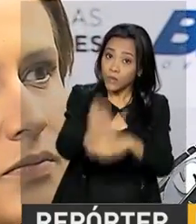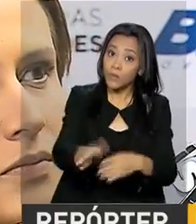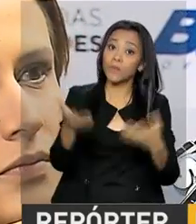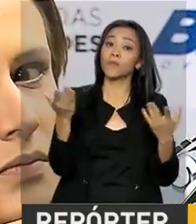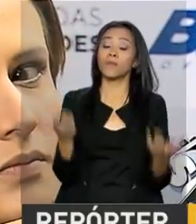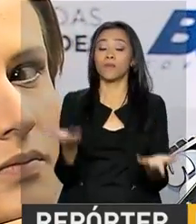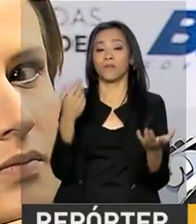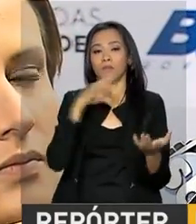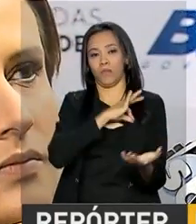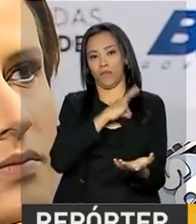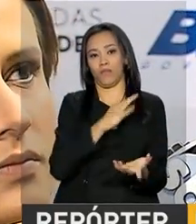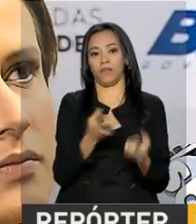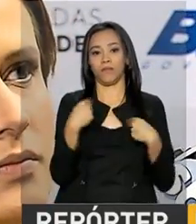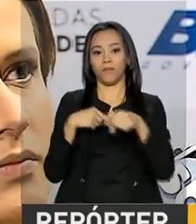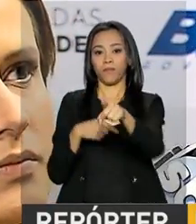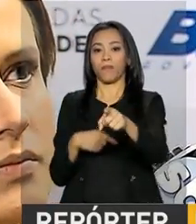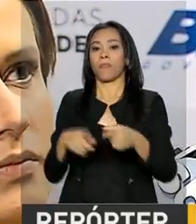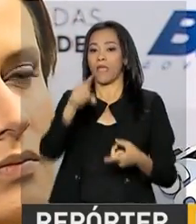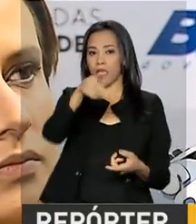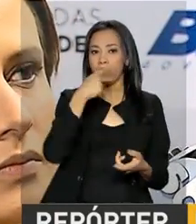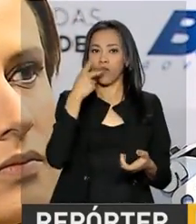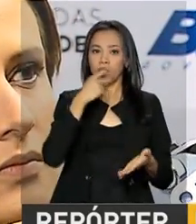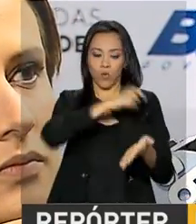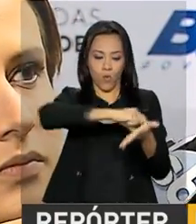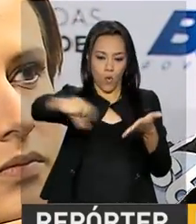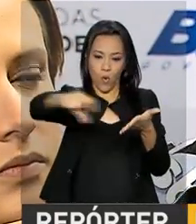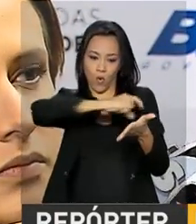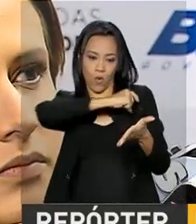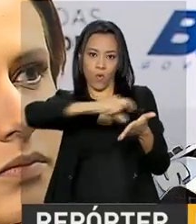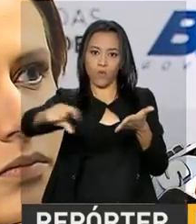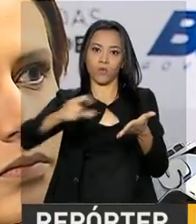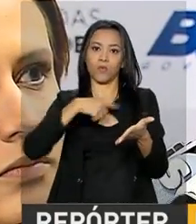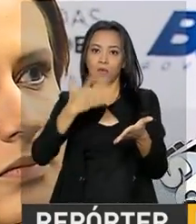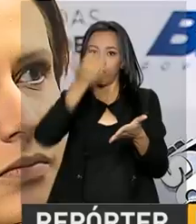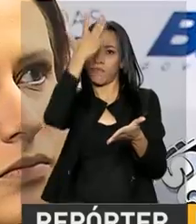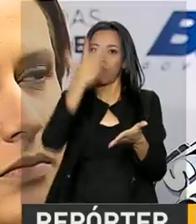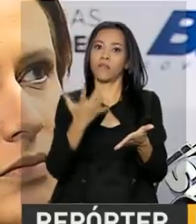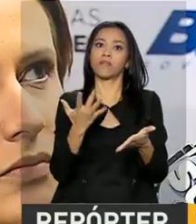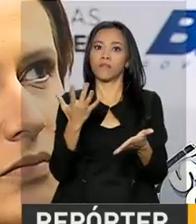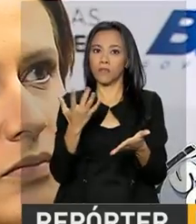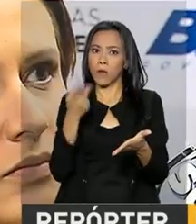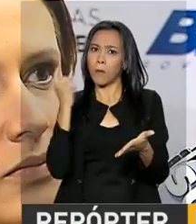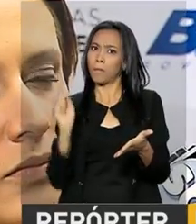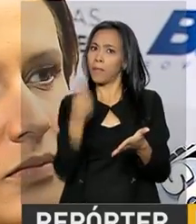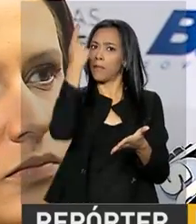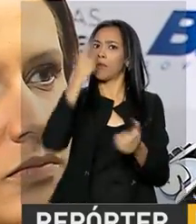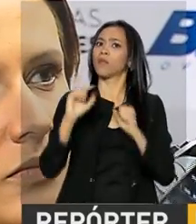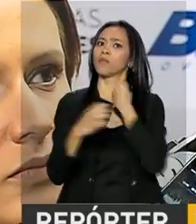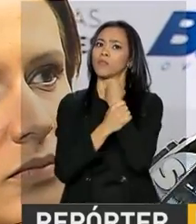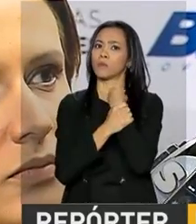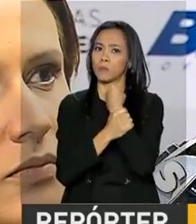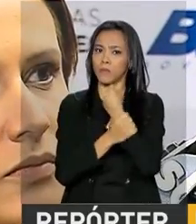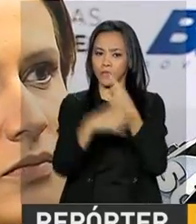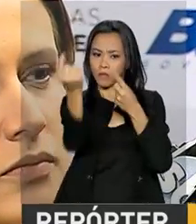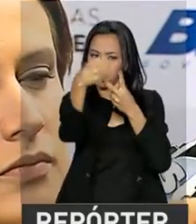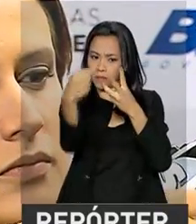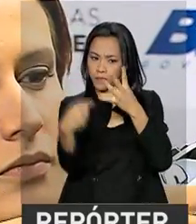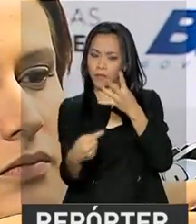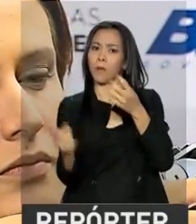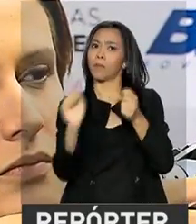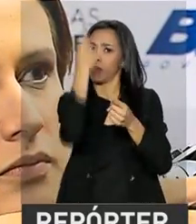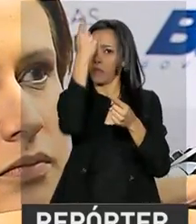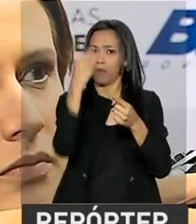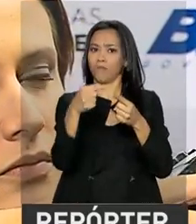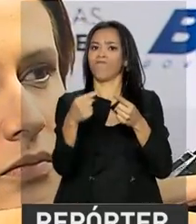ele justamente permite e conferir a imagem da carteira de motorista é o primeiro elemento de segurança para toda a